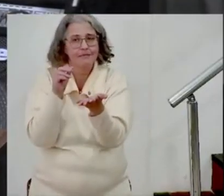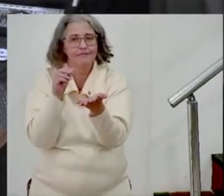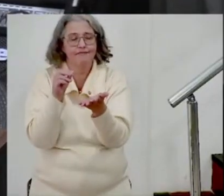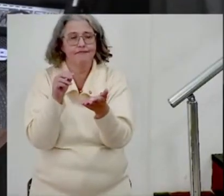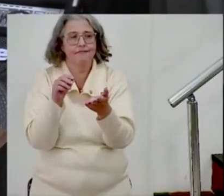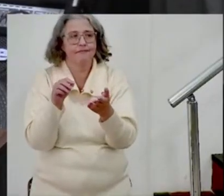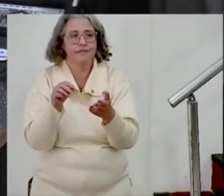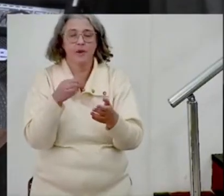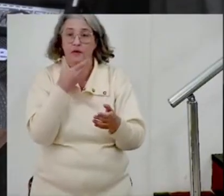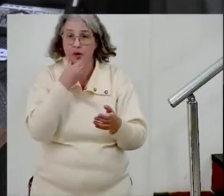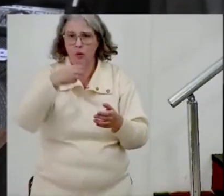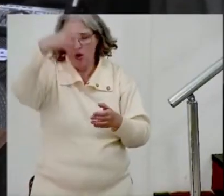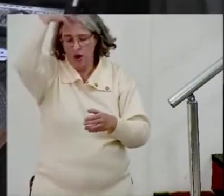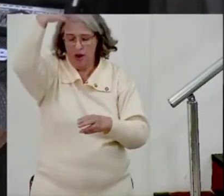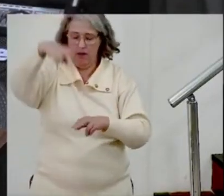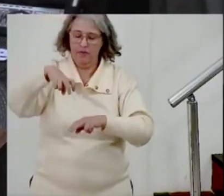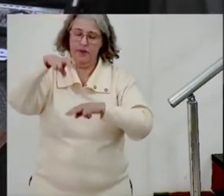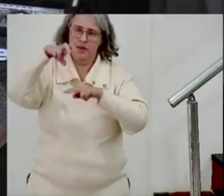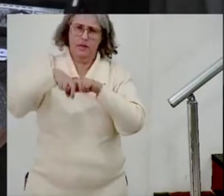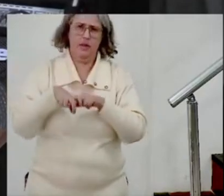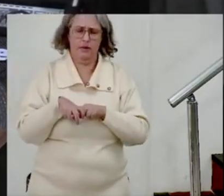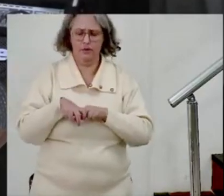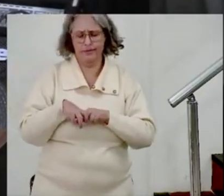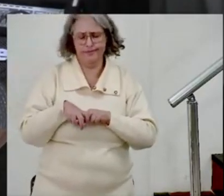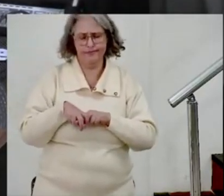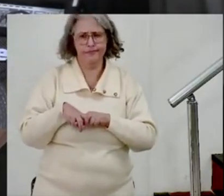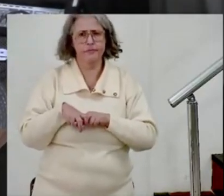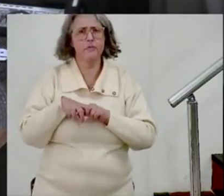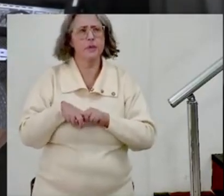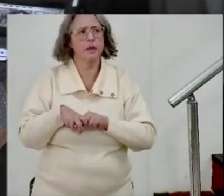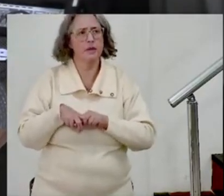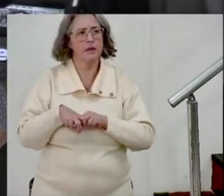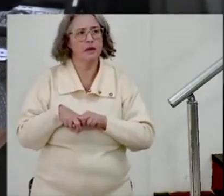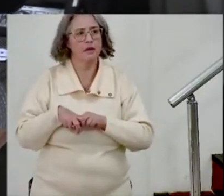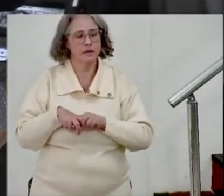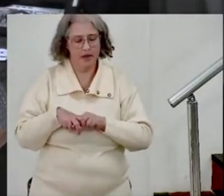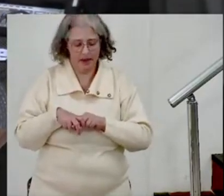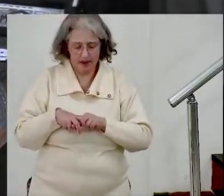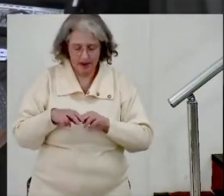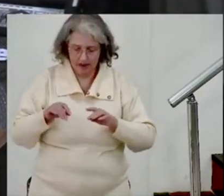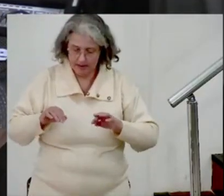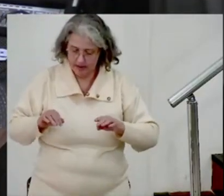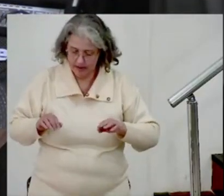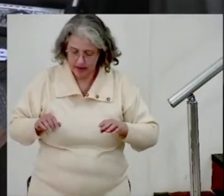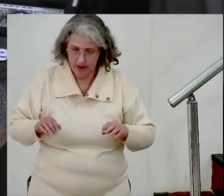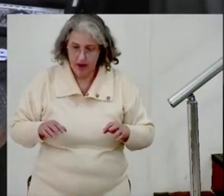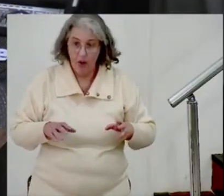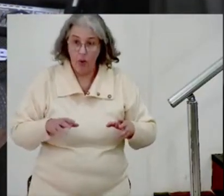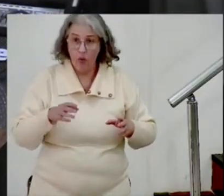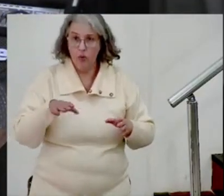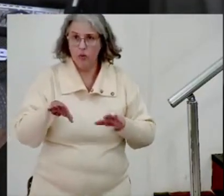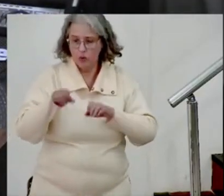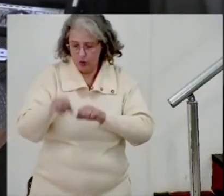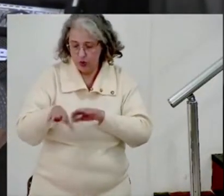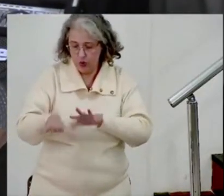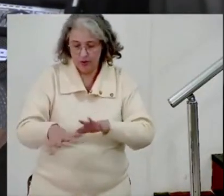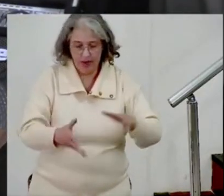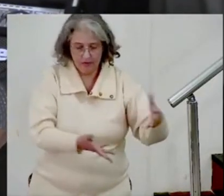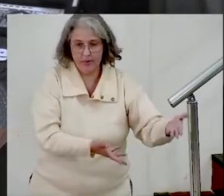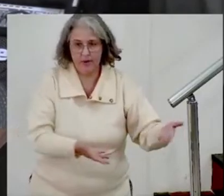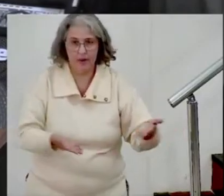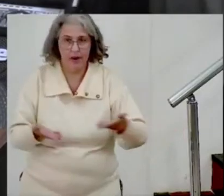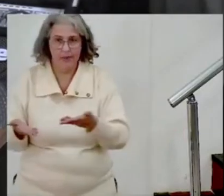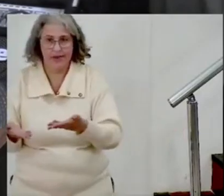trono. Você consegue ver os seus comandantes apresentando o resultado da guerra para ele. E uns judeus ajoelhados ali do lado de trás, implorando por sua